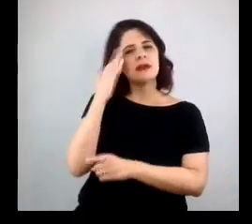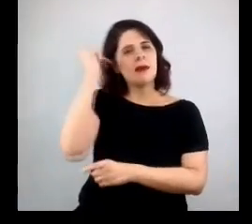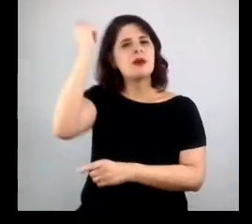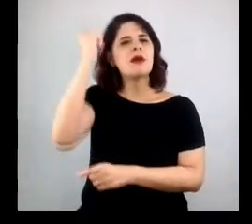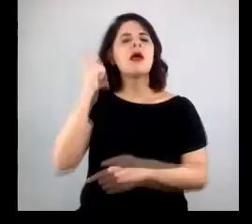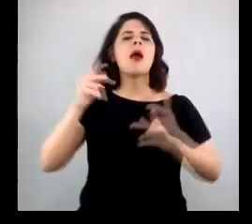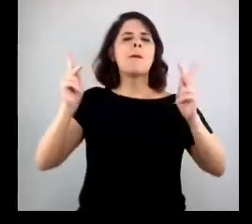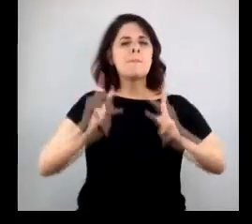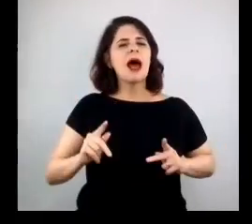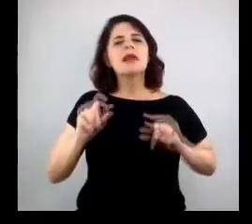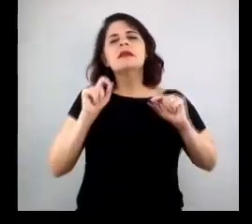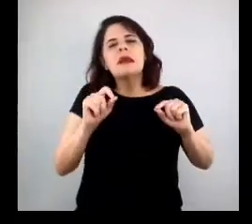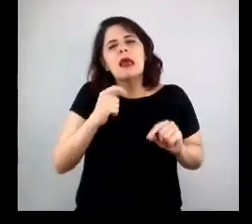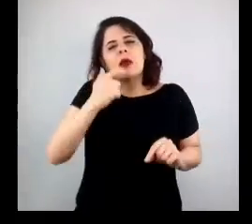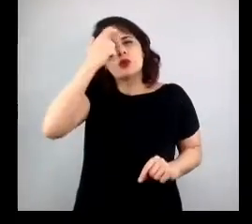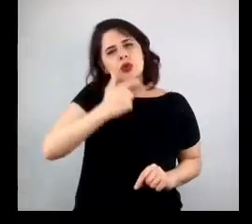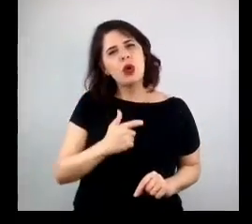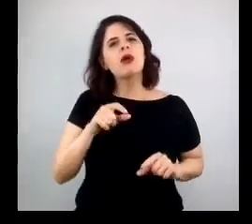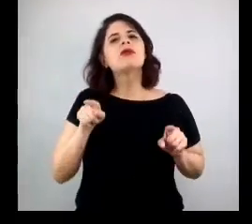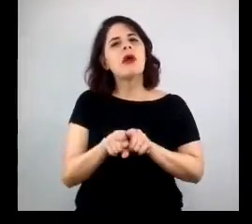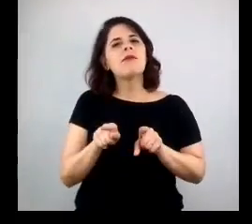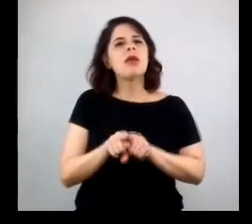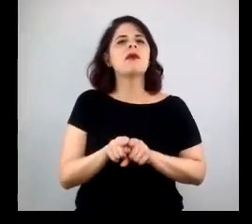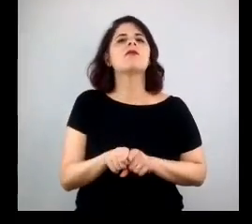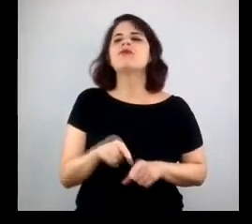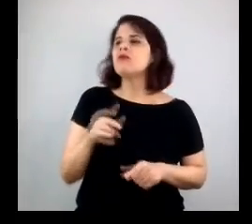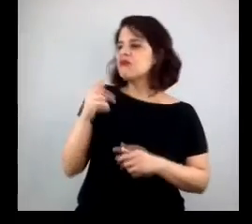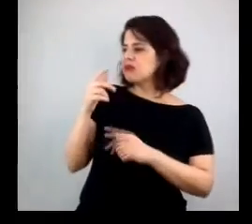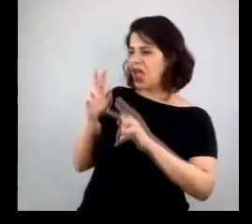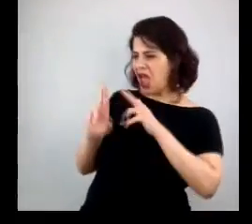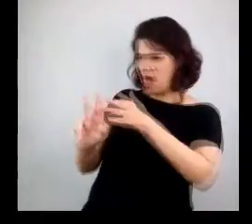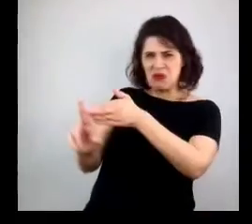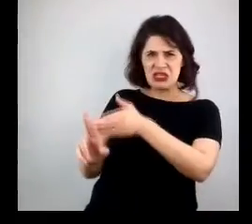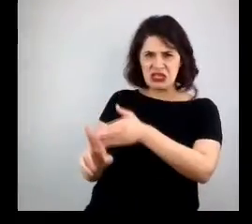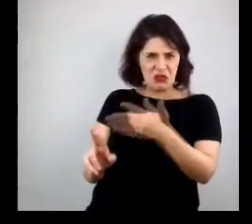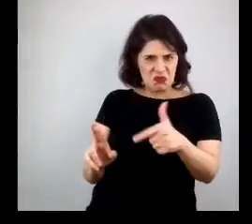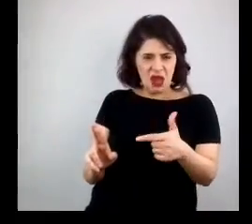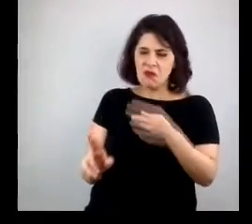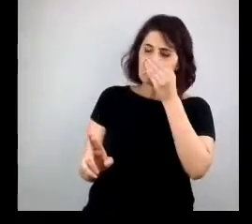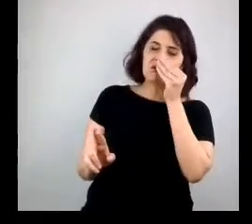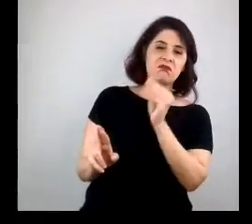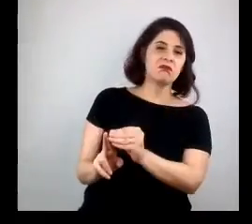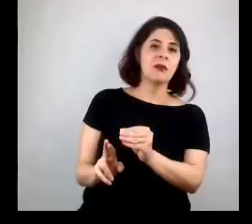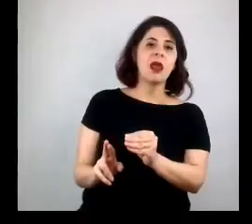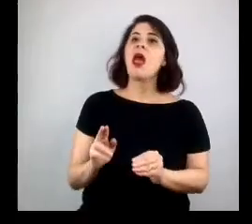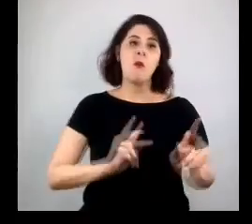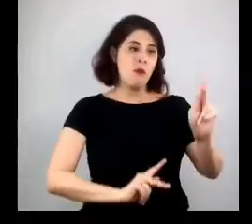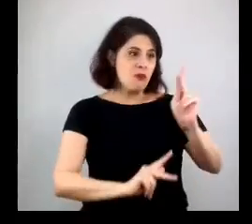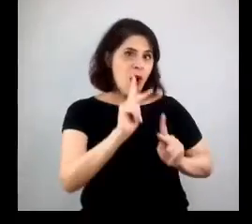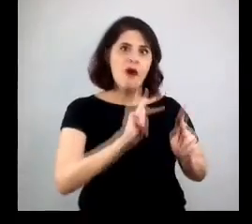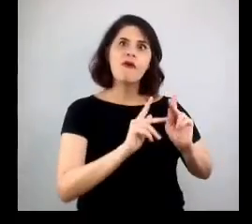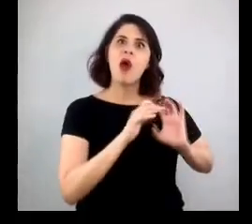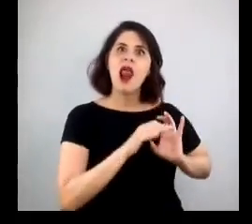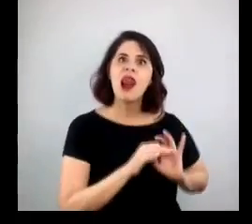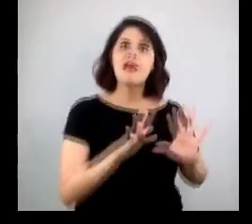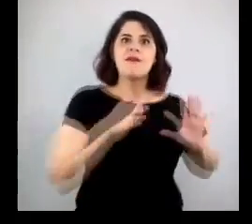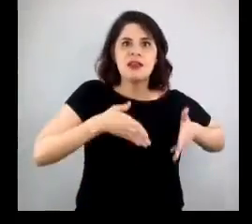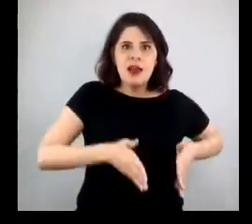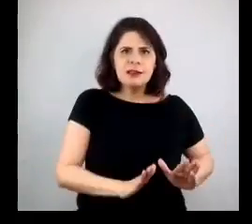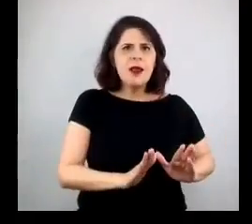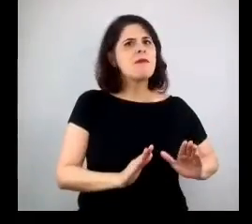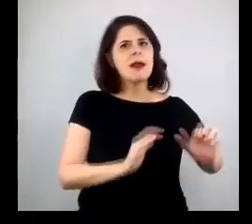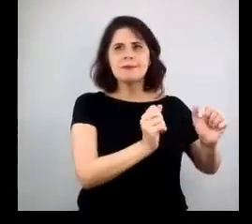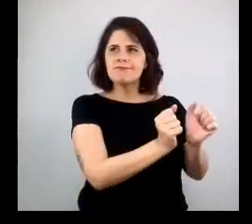na pele um povo que já nasceu livre, mas que mesmo assim precisou lutar em busca da sua vida e